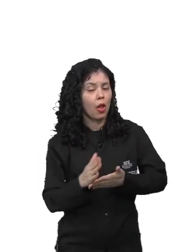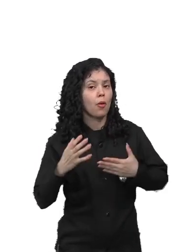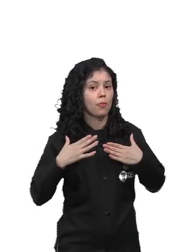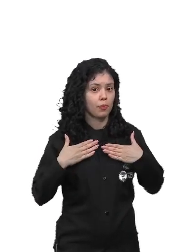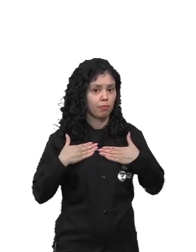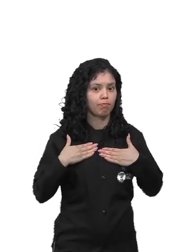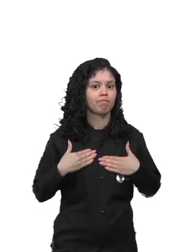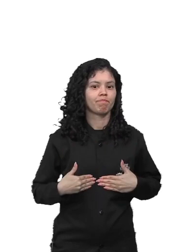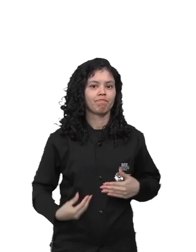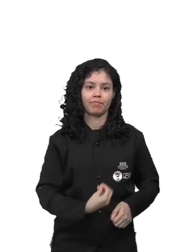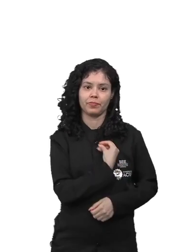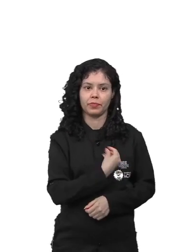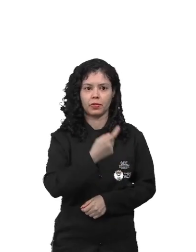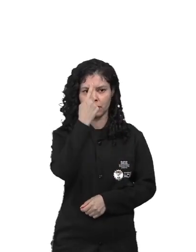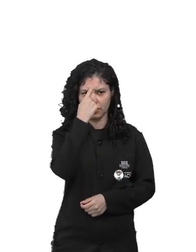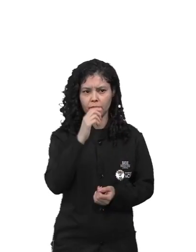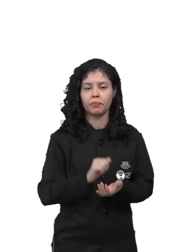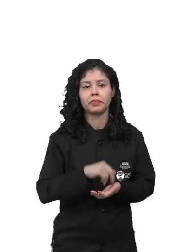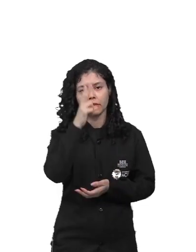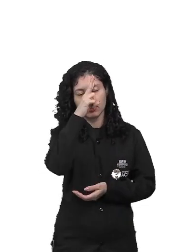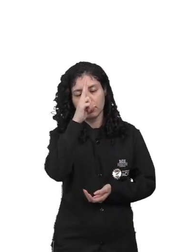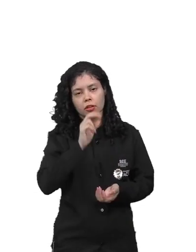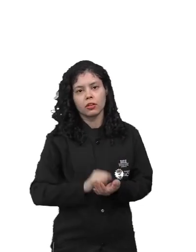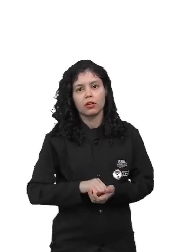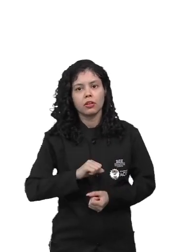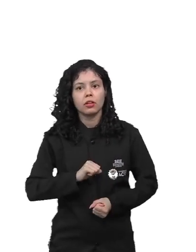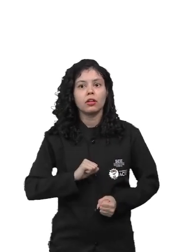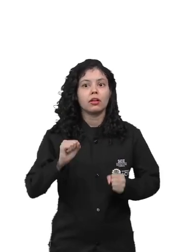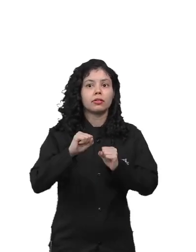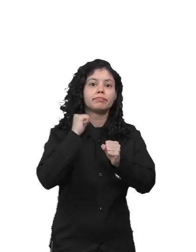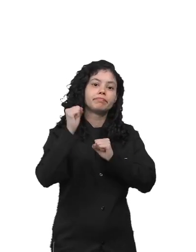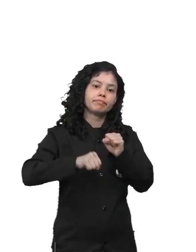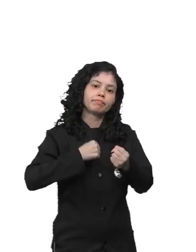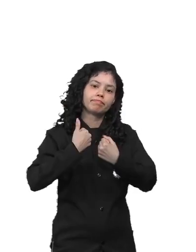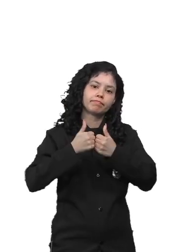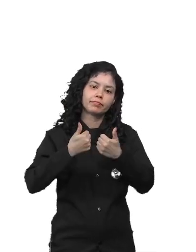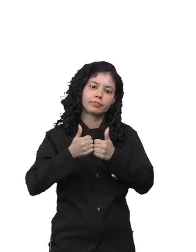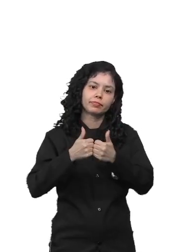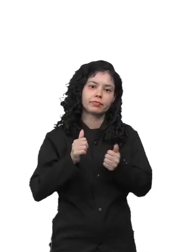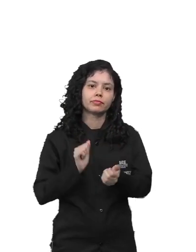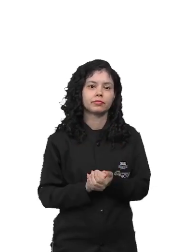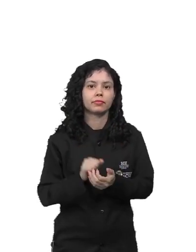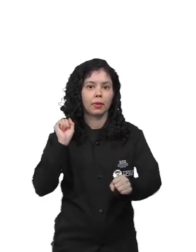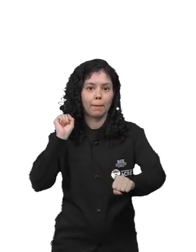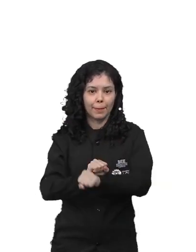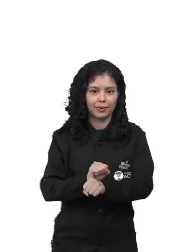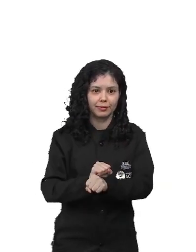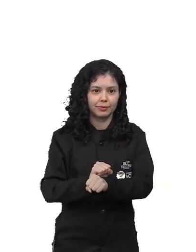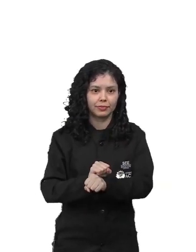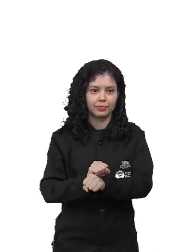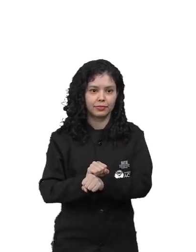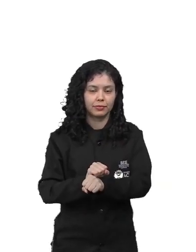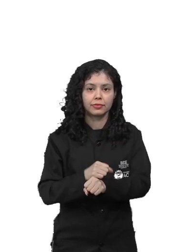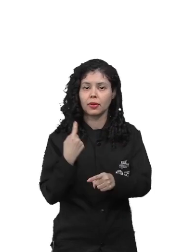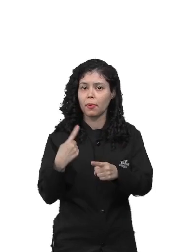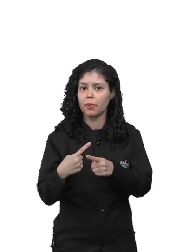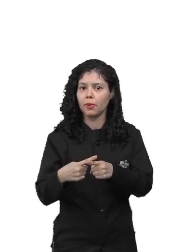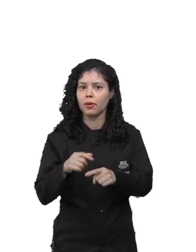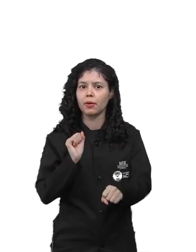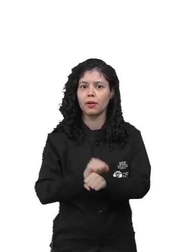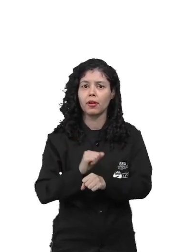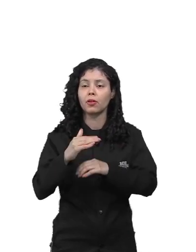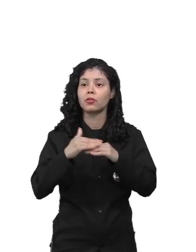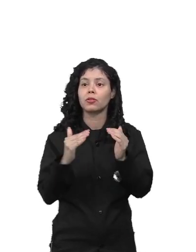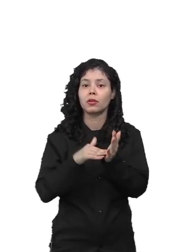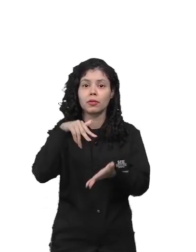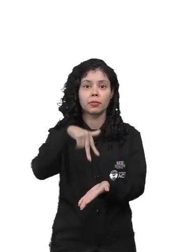da vida. Então, pensa aí, lembra aí quando vocês estavam andando de ônibus e, de repente, o ônibus, ele para. O que acontece com todo